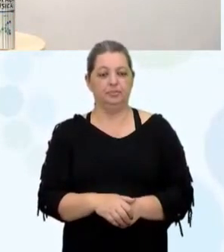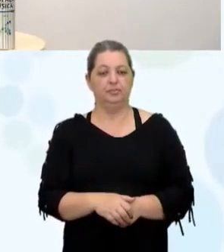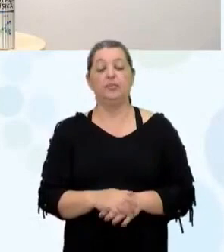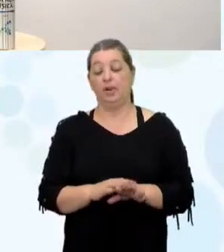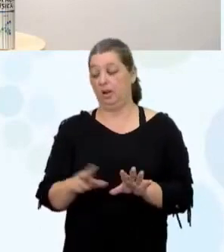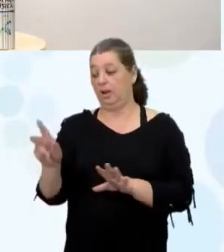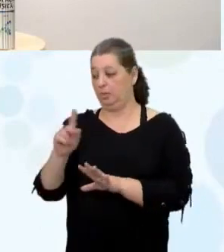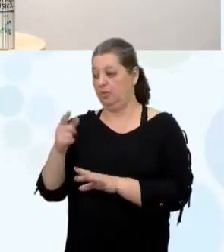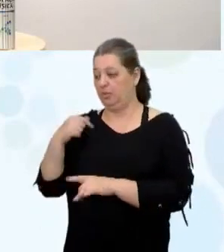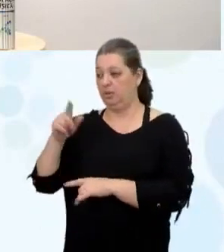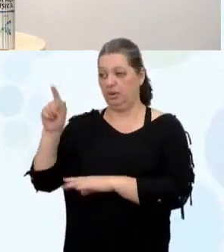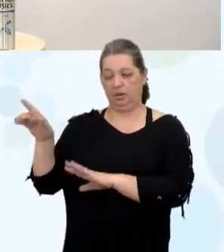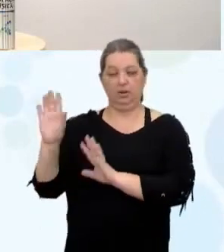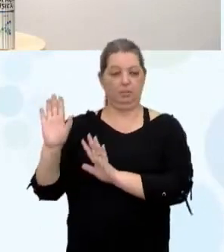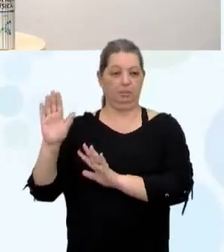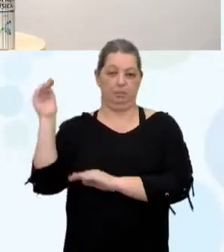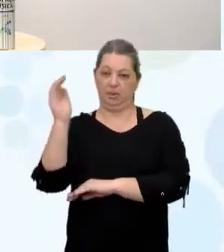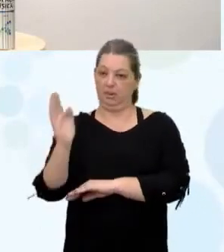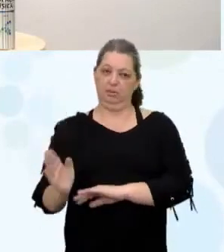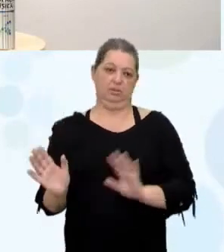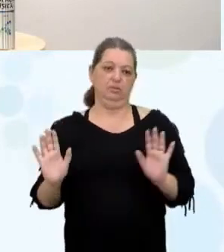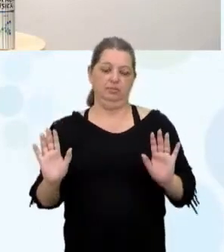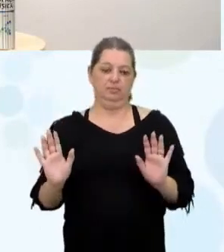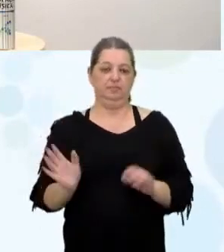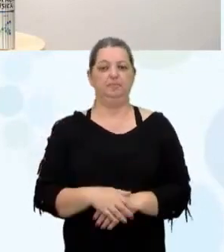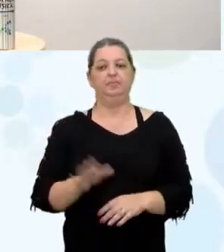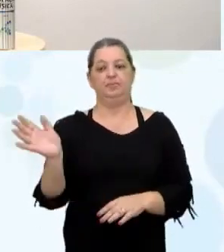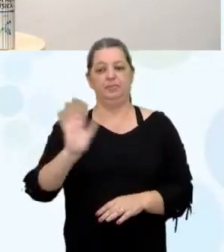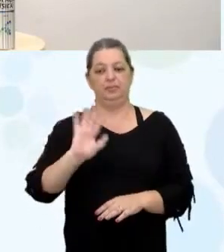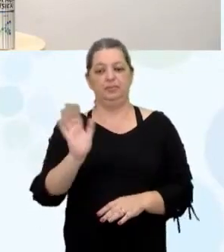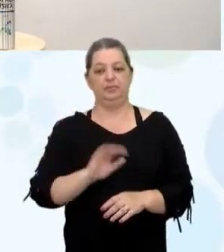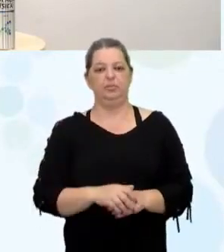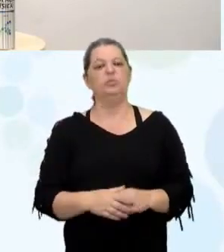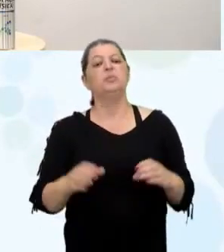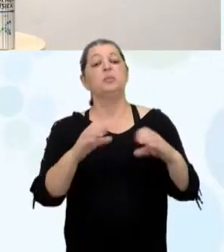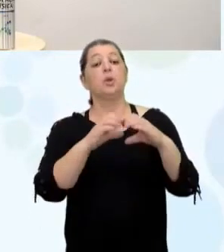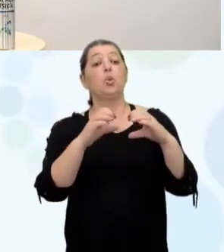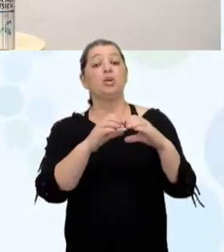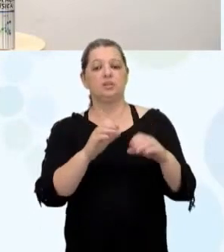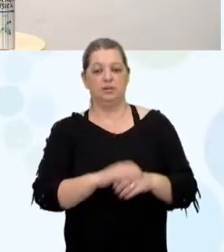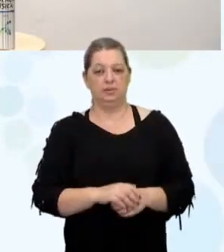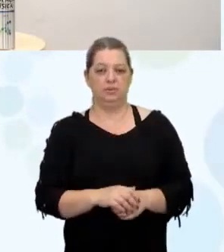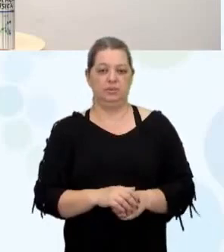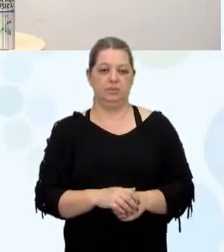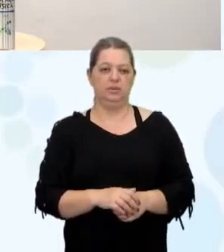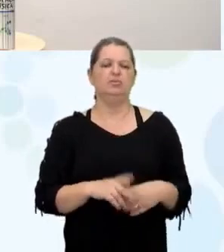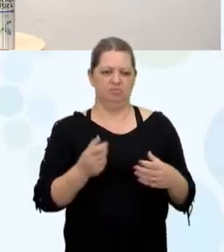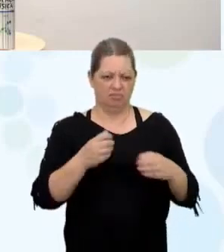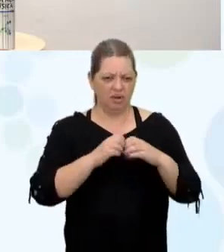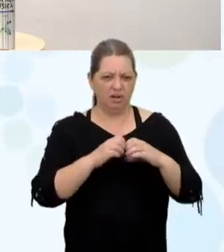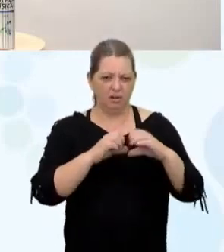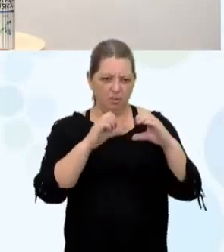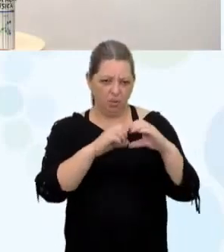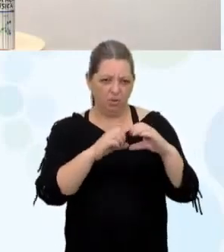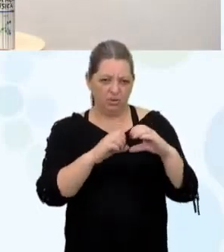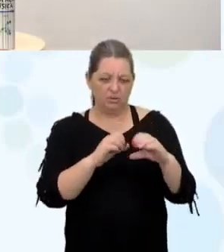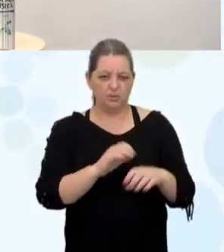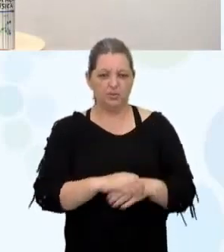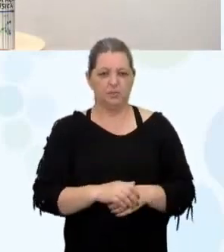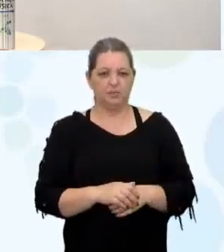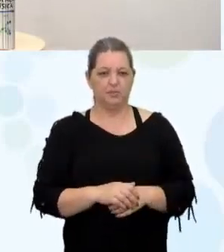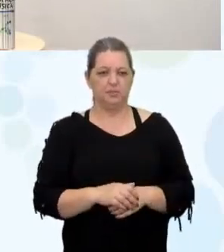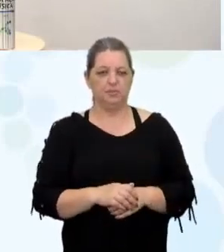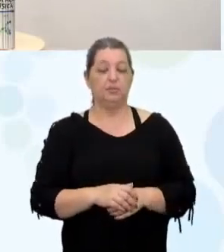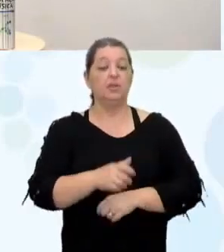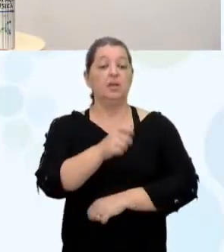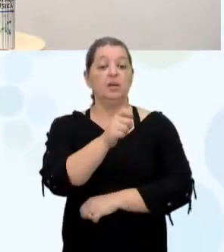fica lá no Brasil, aí, até mais, até a próxima. E o coração? Coração? Vai mandar coração daí, ó. Então, vamos mandar o coração pros